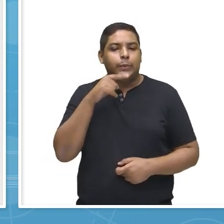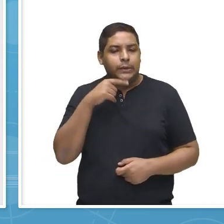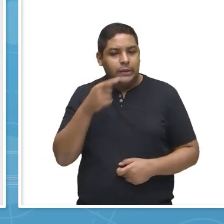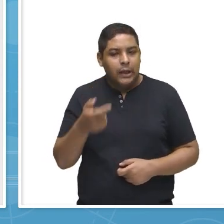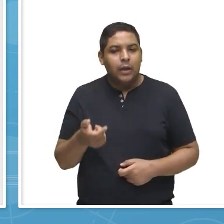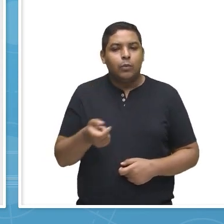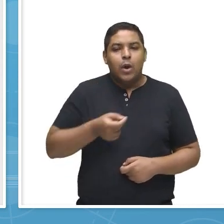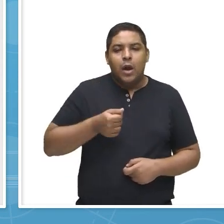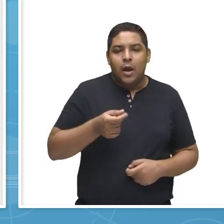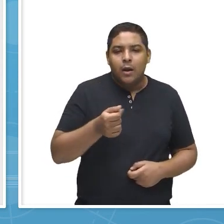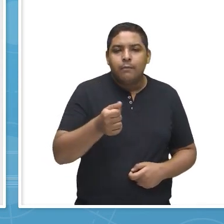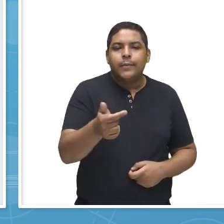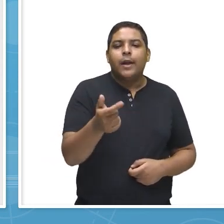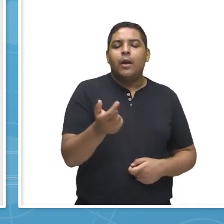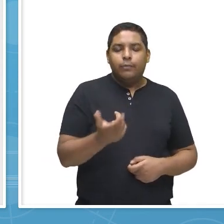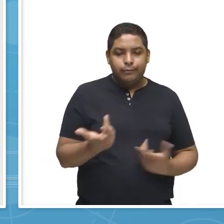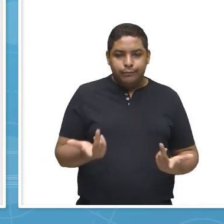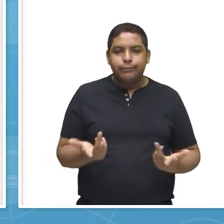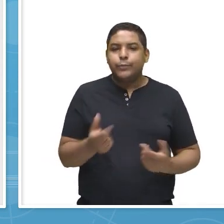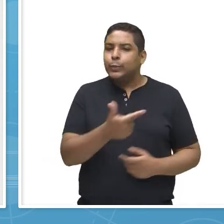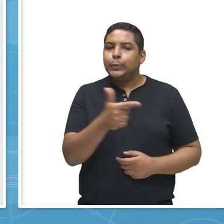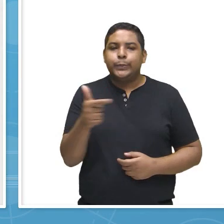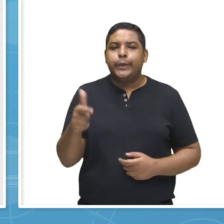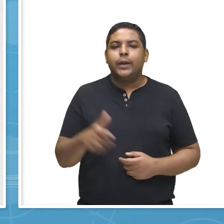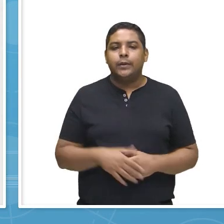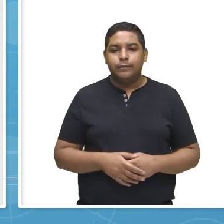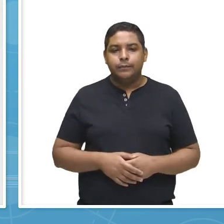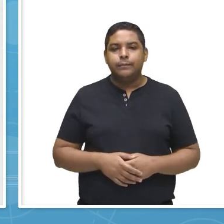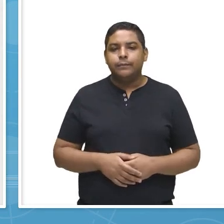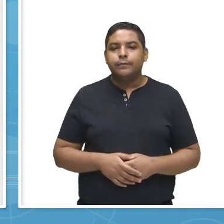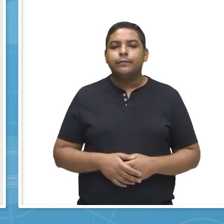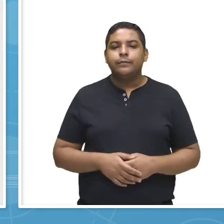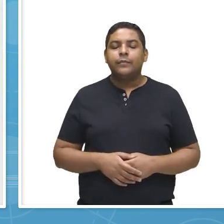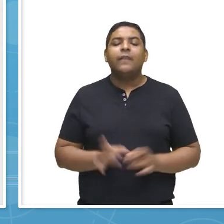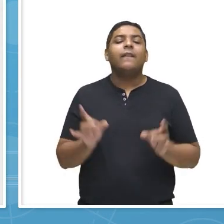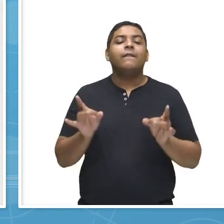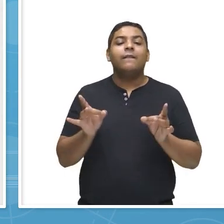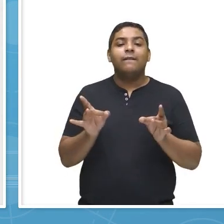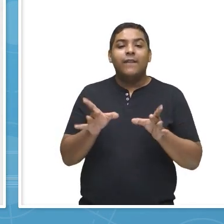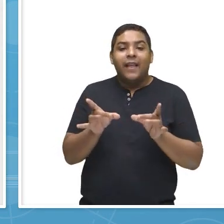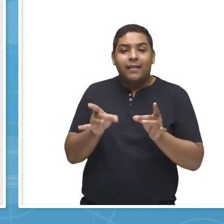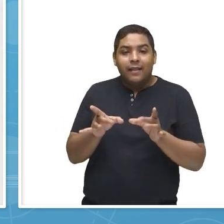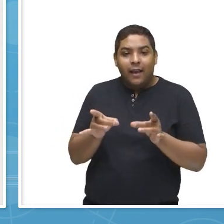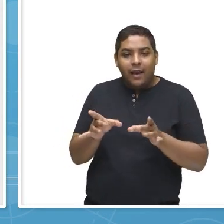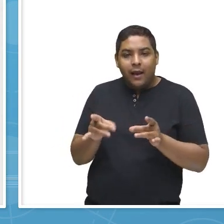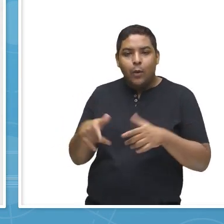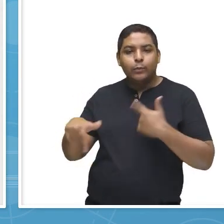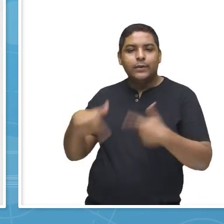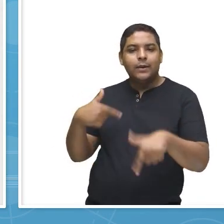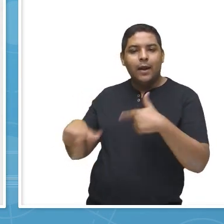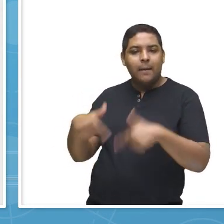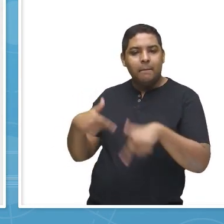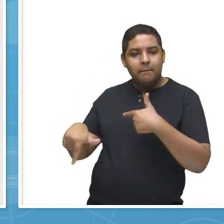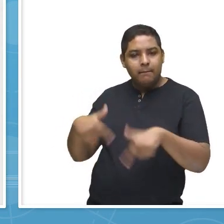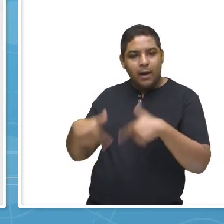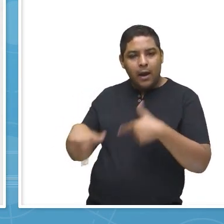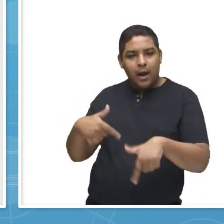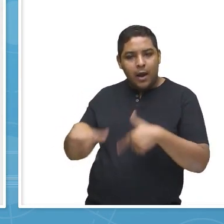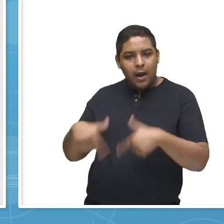não possui os meios de produção, o que esse proletariado, o que esse trabalhador vai fazer? Ele vai vender